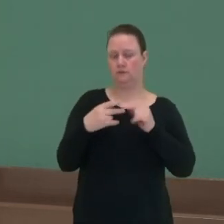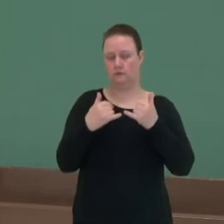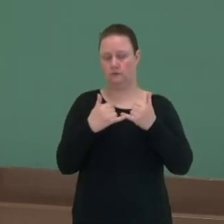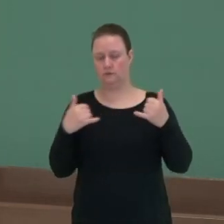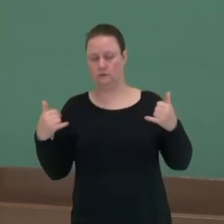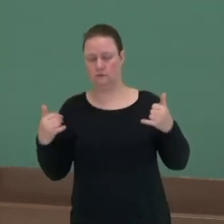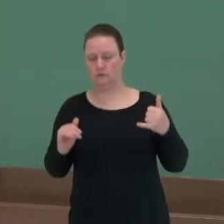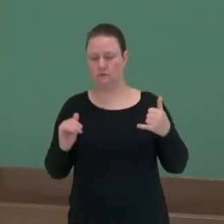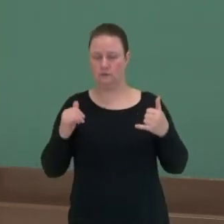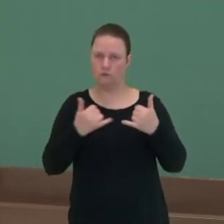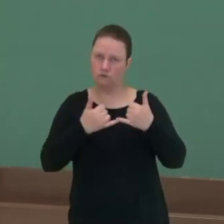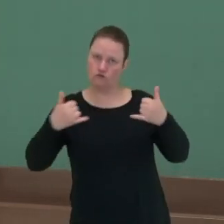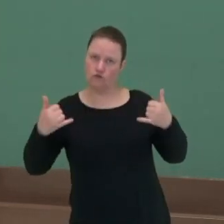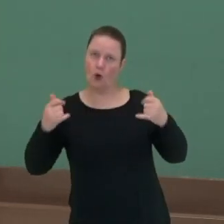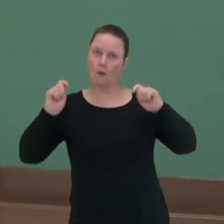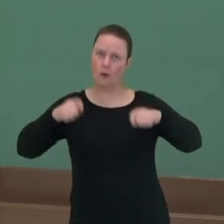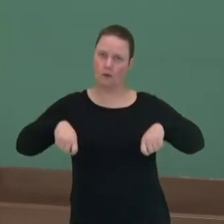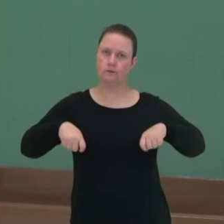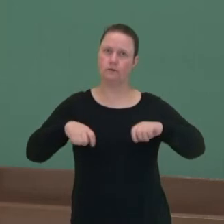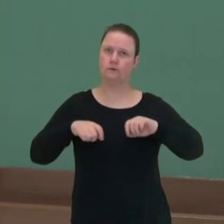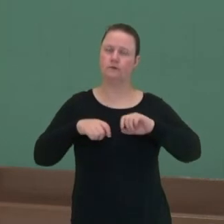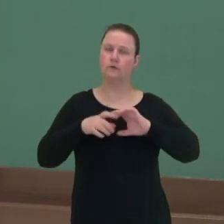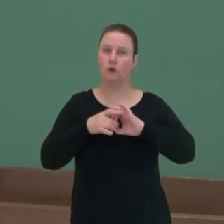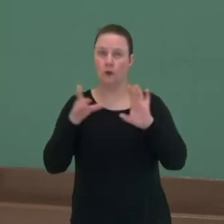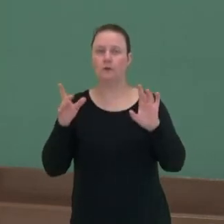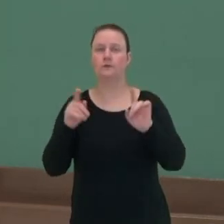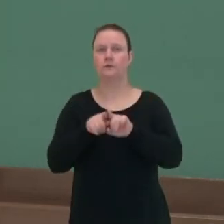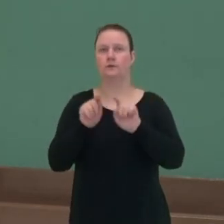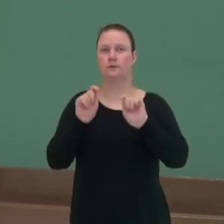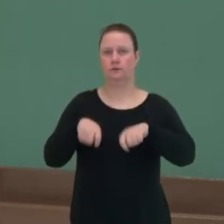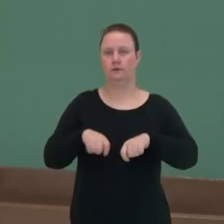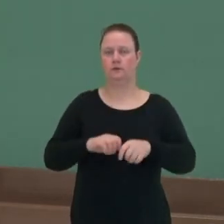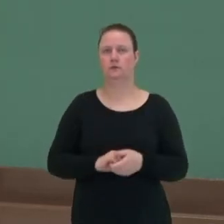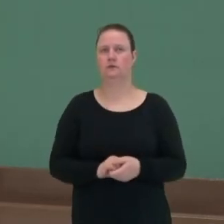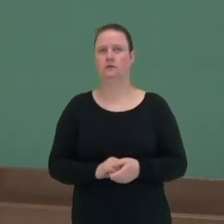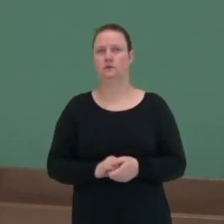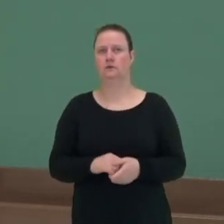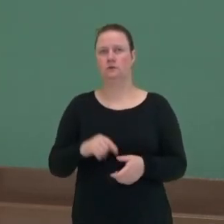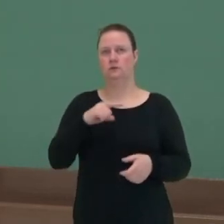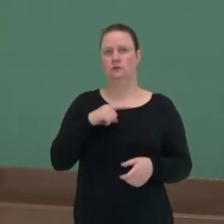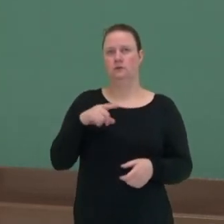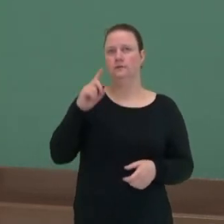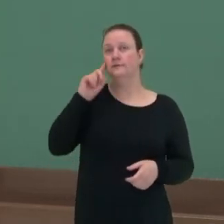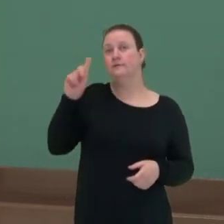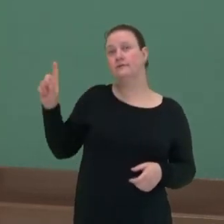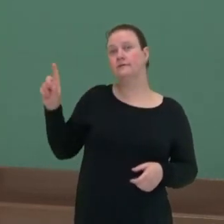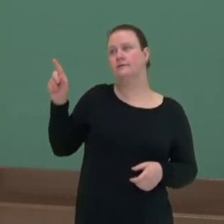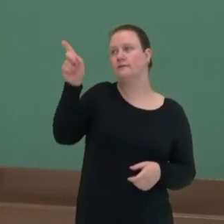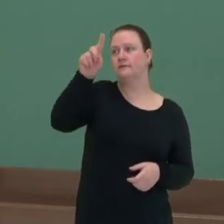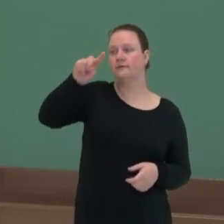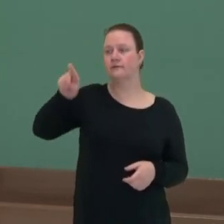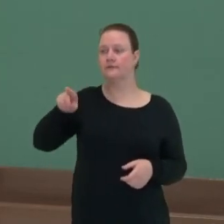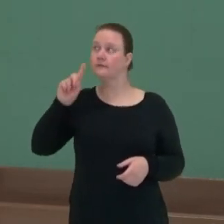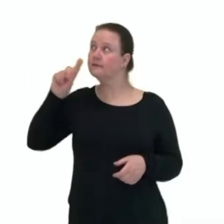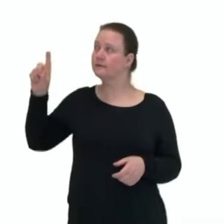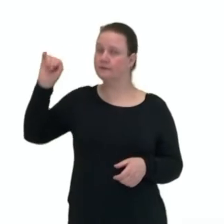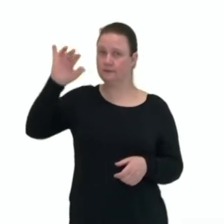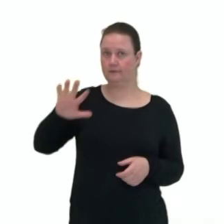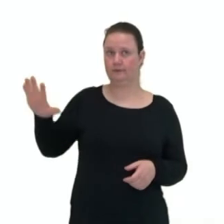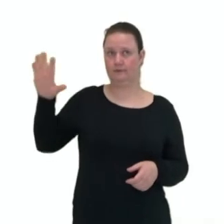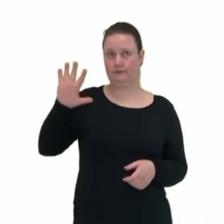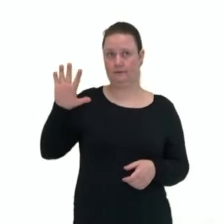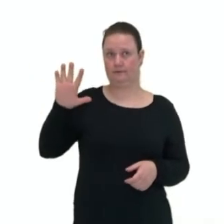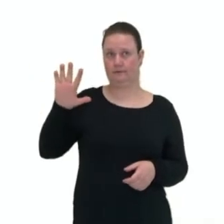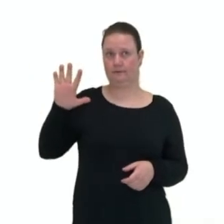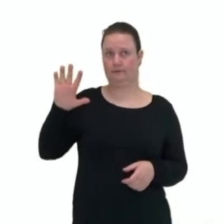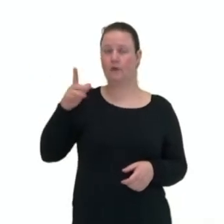corrente elétrica pode fluir. Tem 2 pistas. Reparem nessa imagem, os elétrons percorrendo o